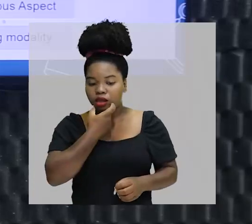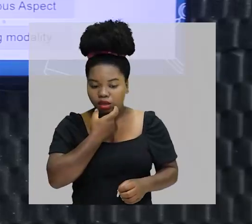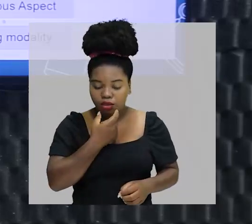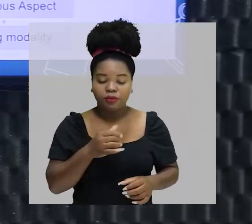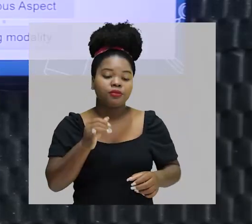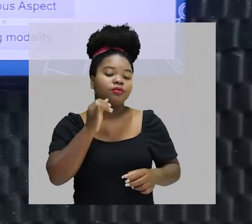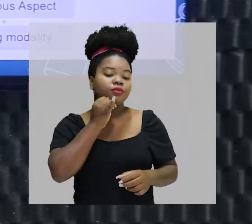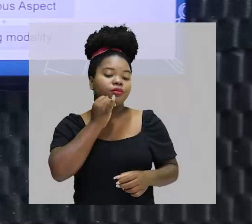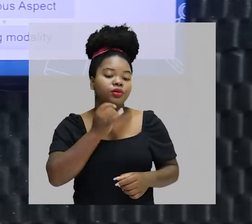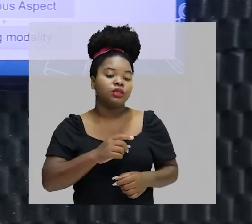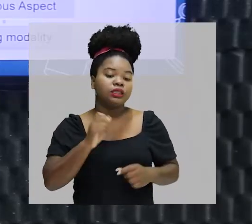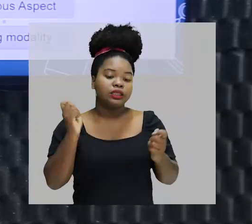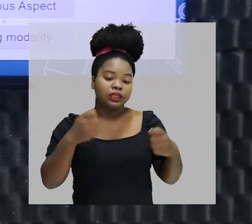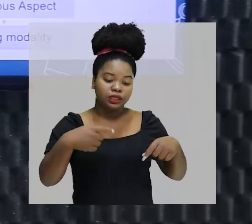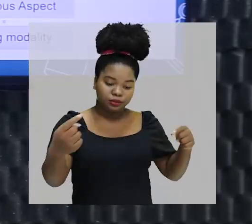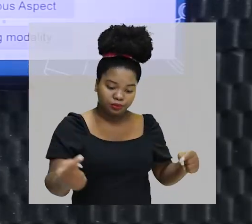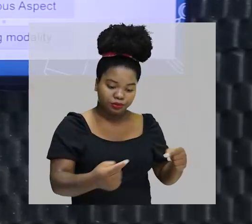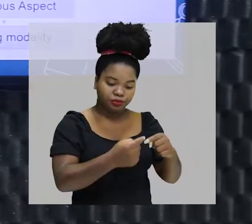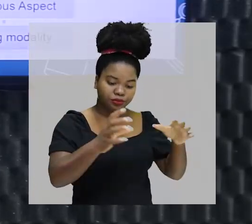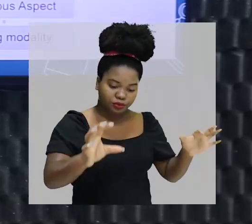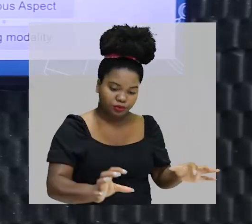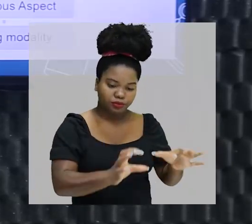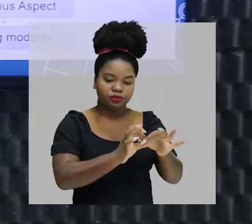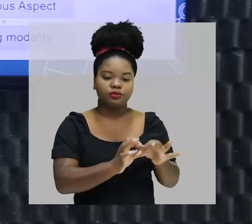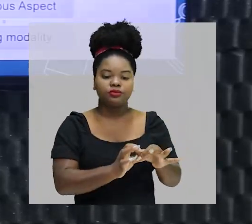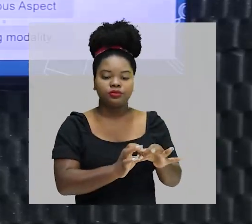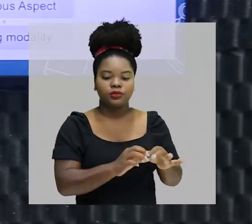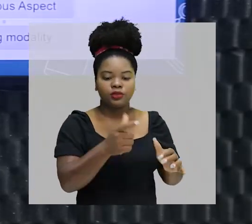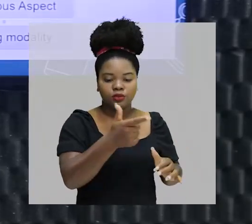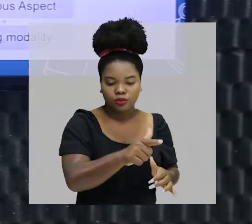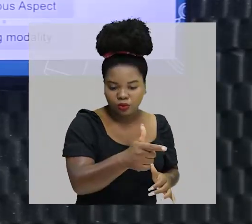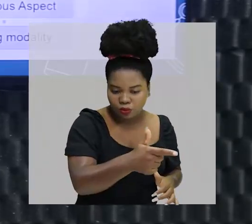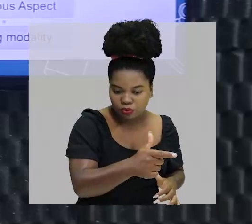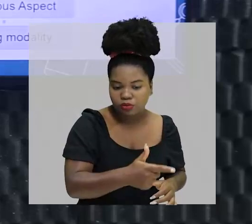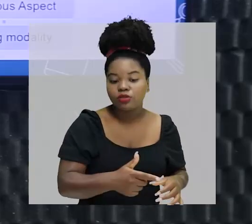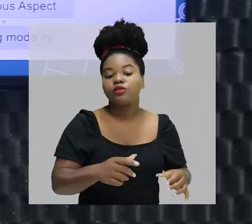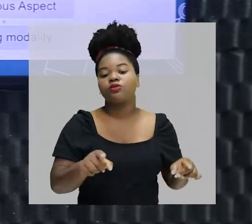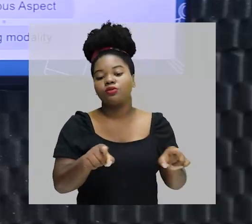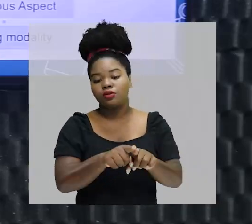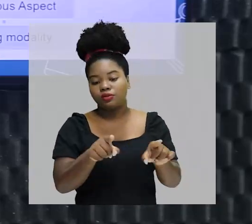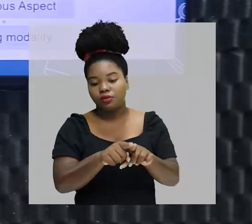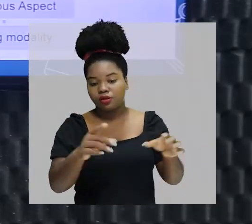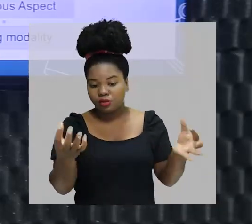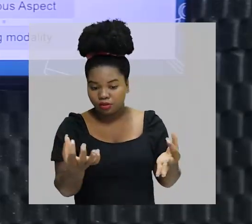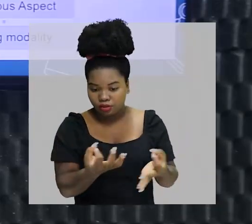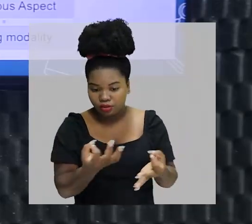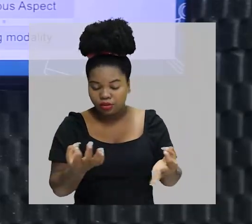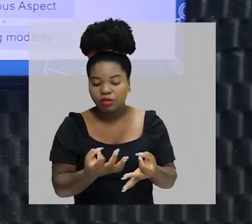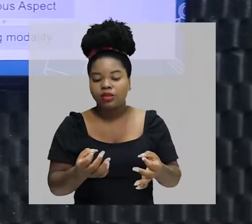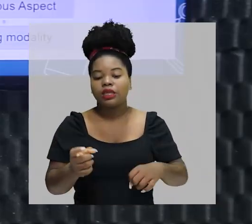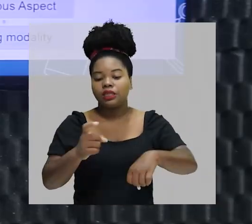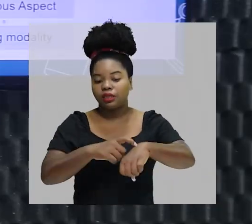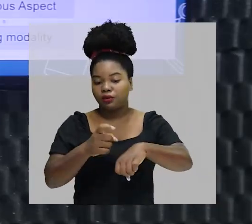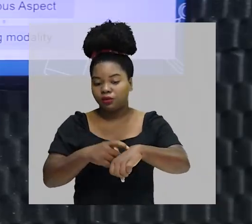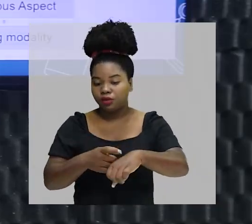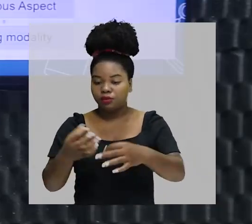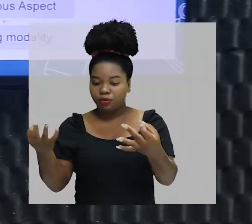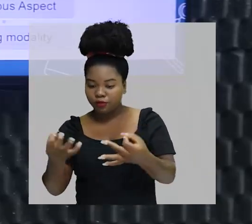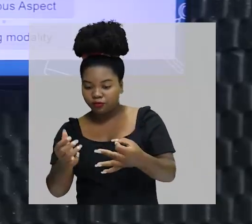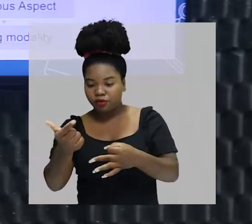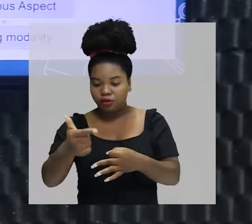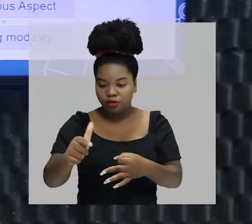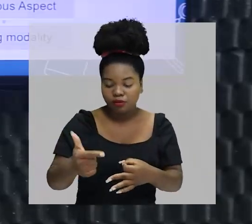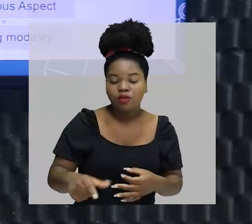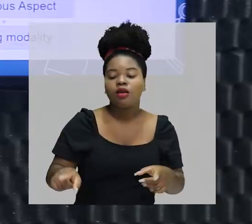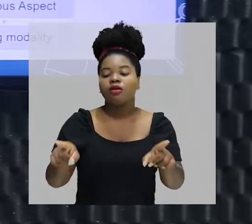posso combinar o aspecto contínuo com o aspecto perfeito, e aí eu crio um tempo perfeito contínuo, e eu